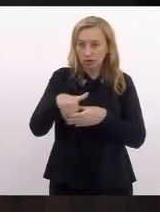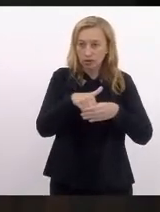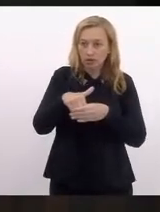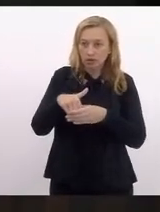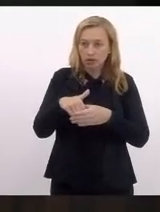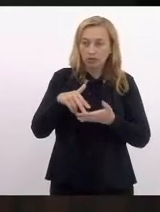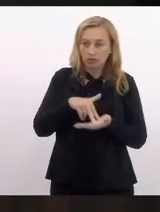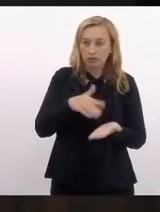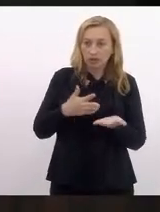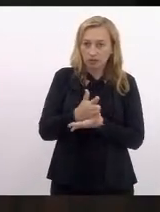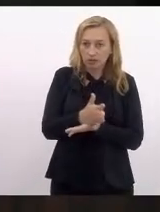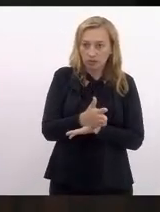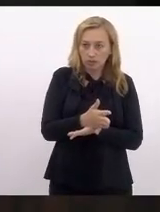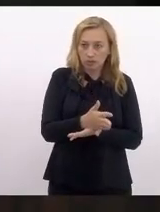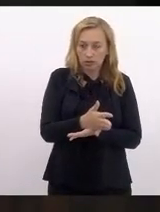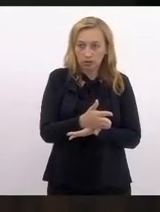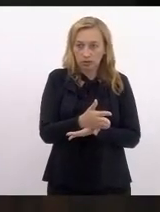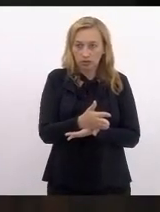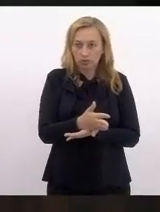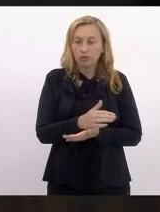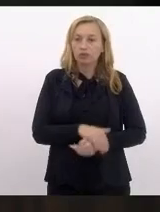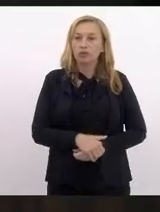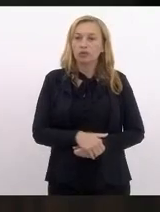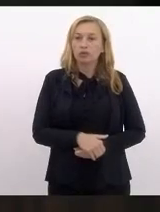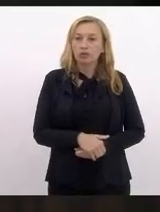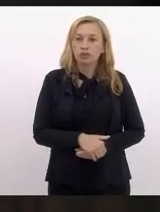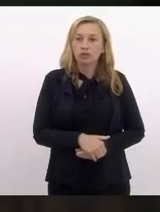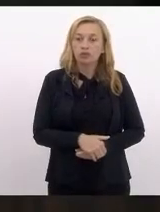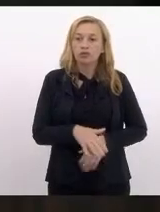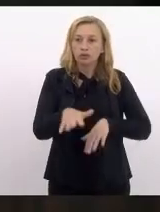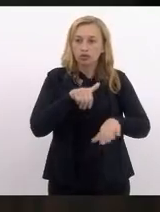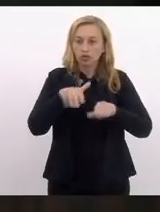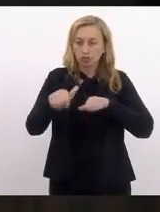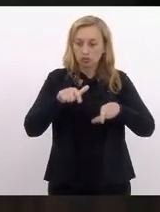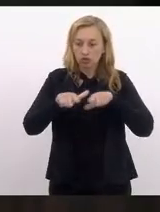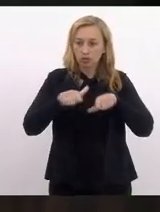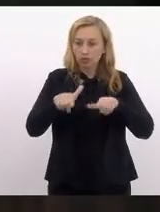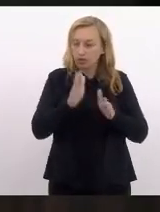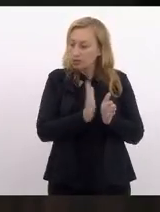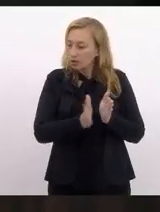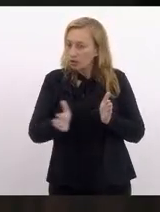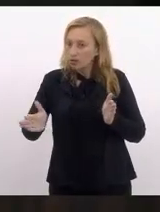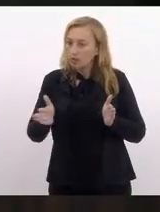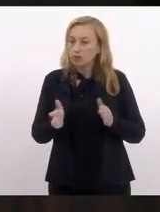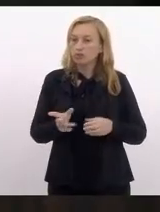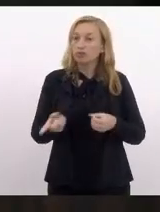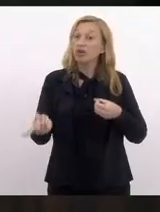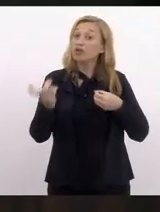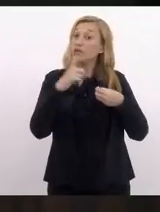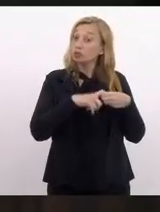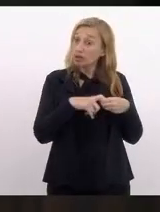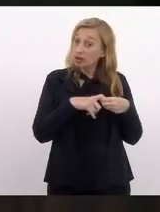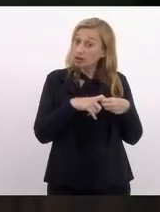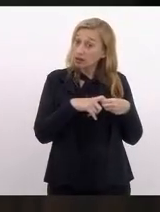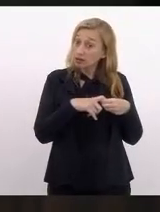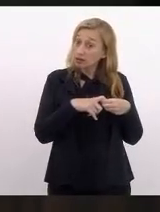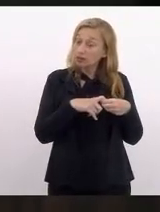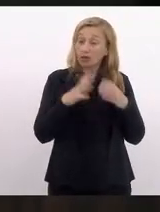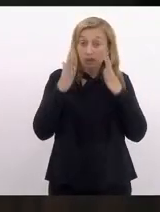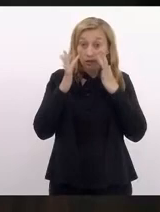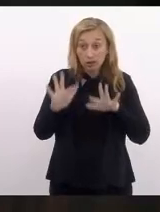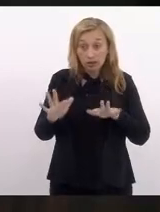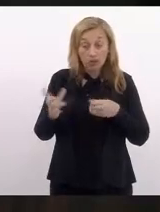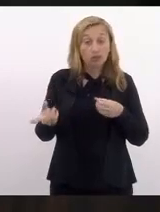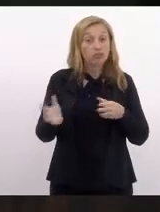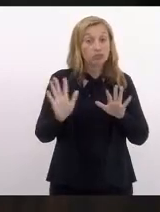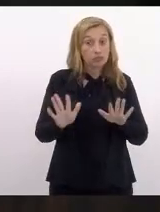seus que a prova mesmo então aprovado vai autógrafo chama os trabalhos a ordem Para retomar Atenção